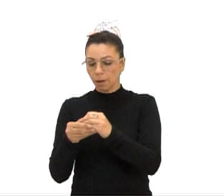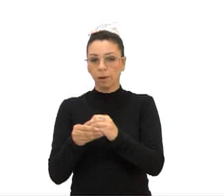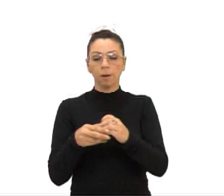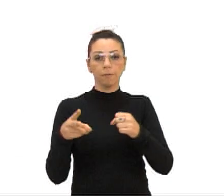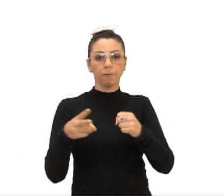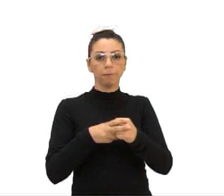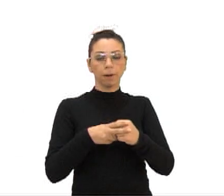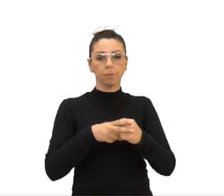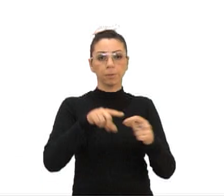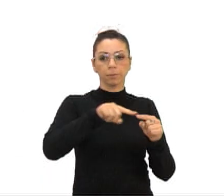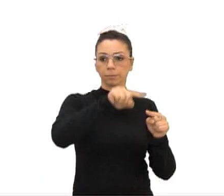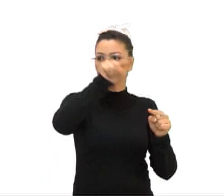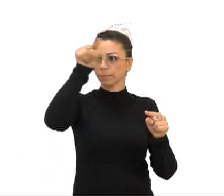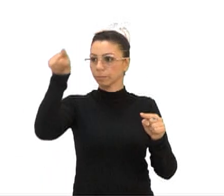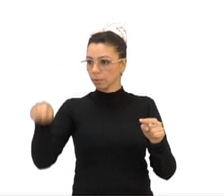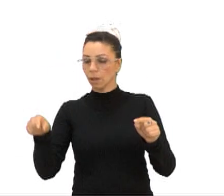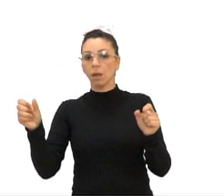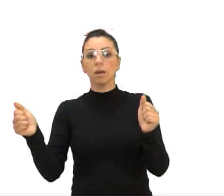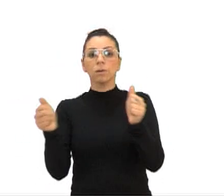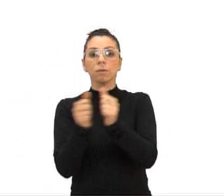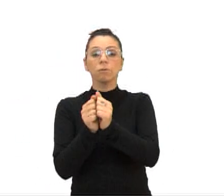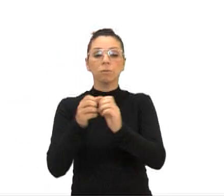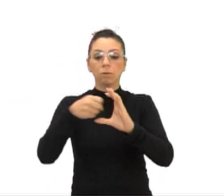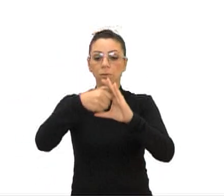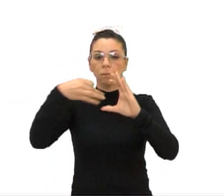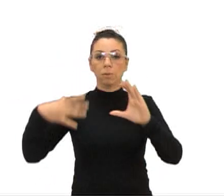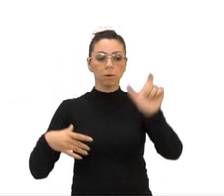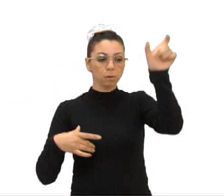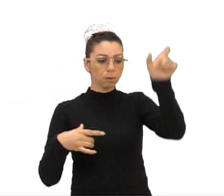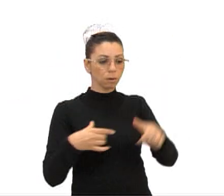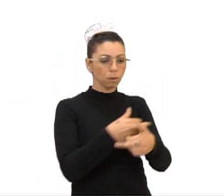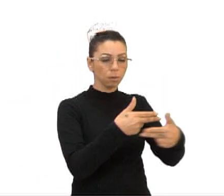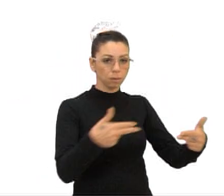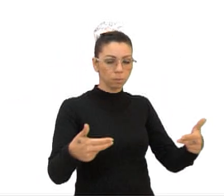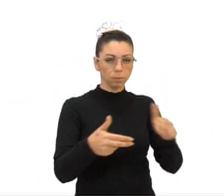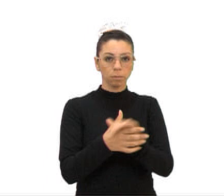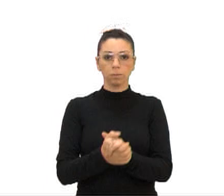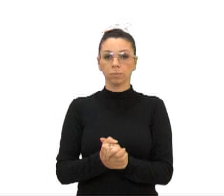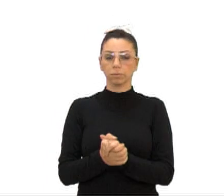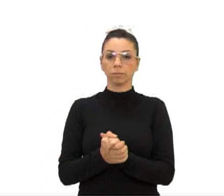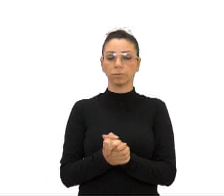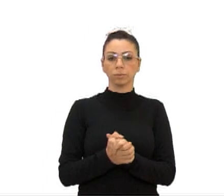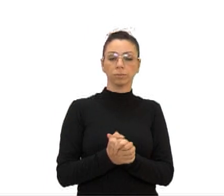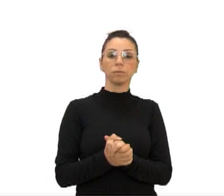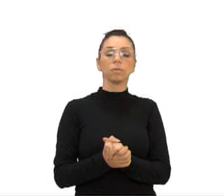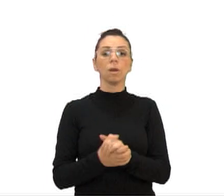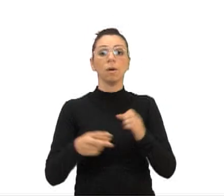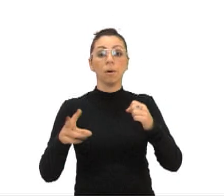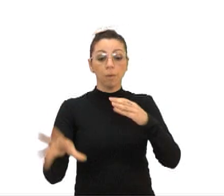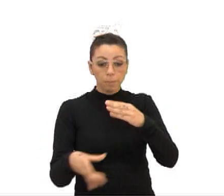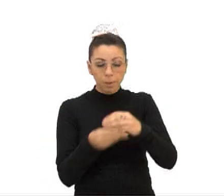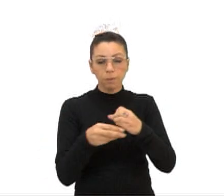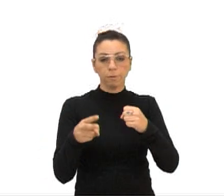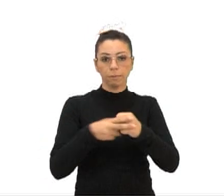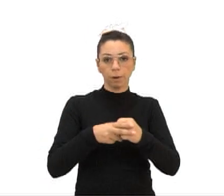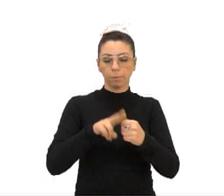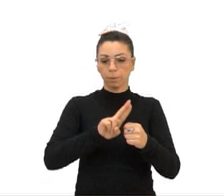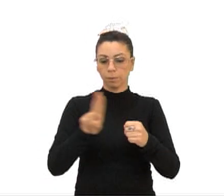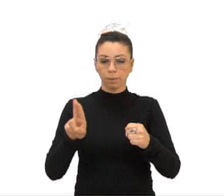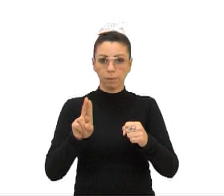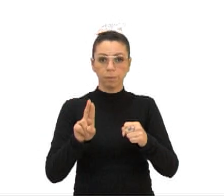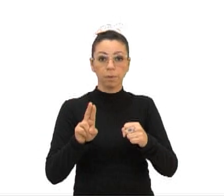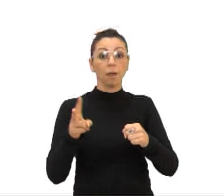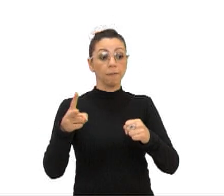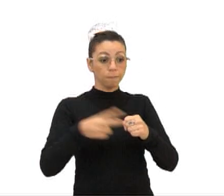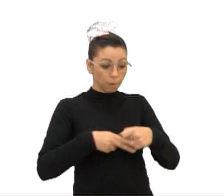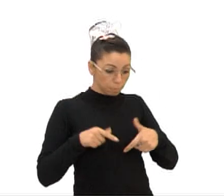e é acompanhado de uma característica do sujeito. O predicado verbo nominal possui verbo de ação e